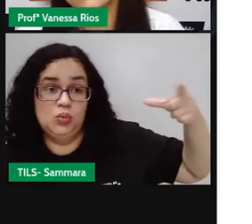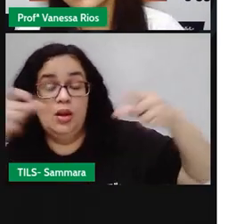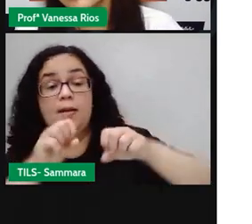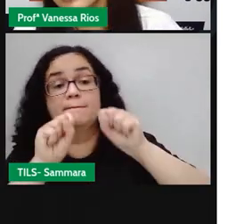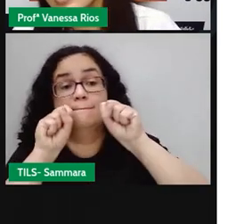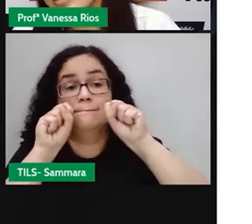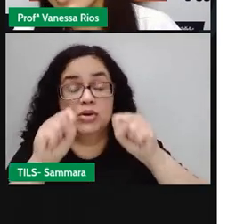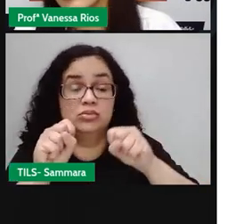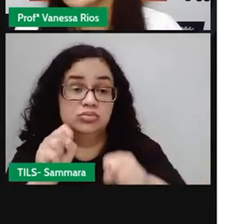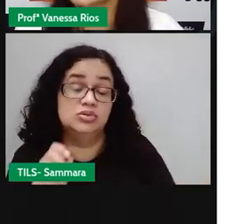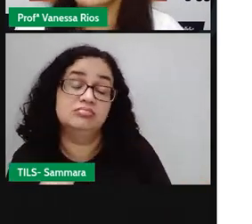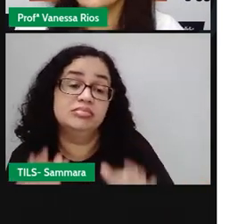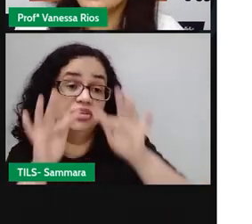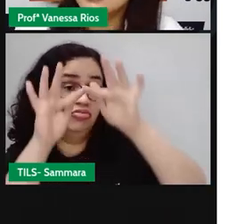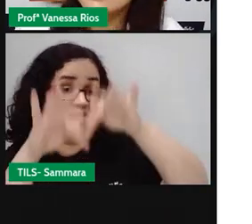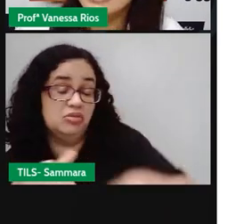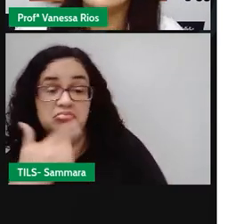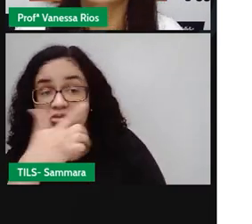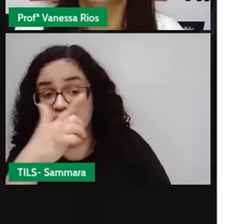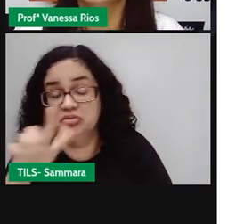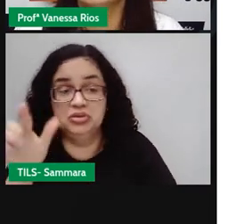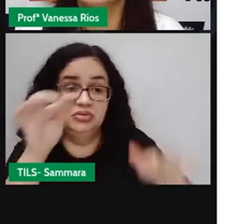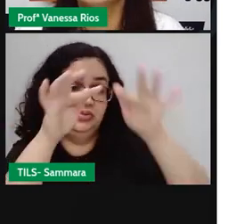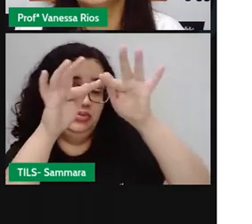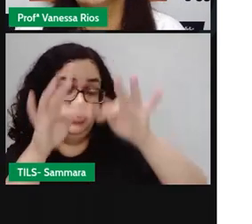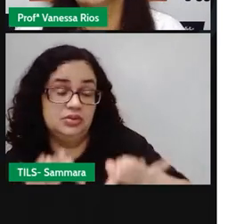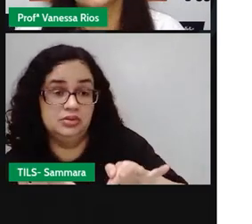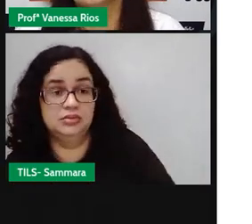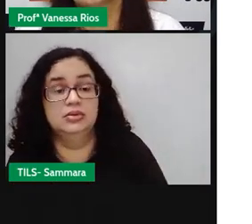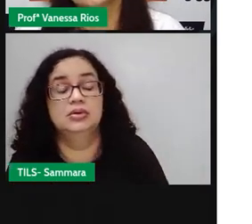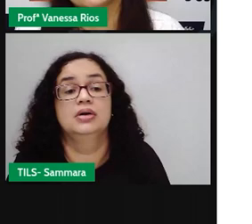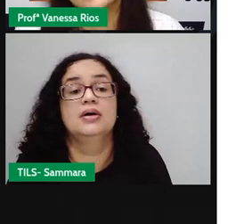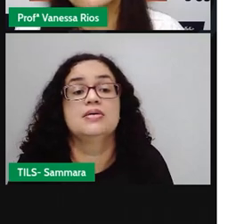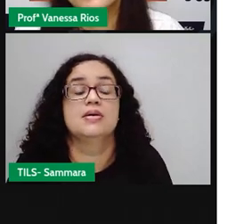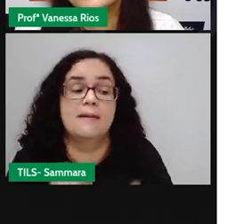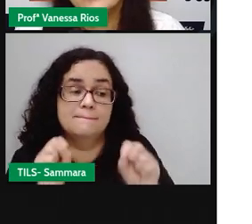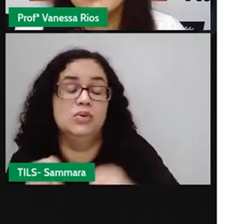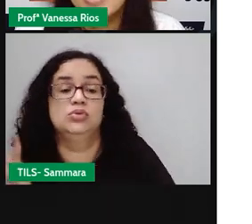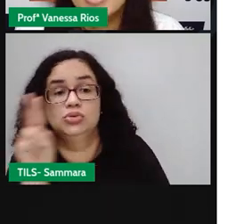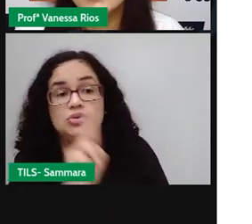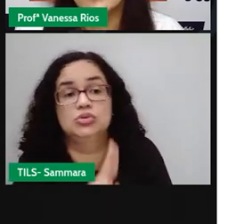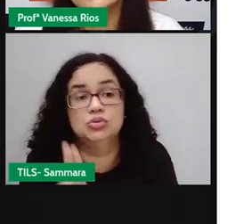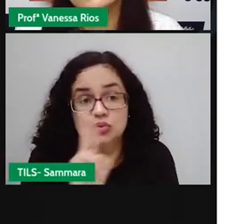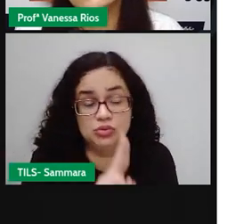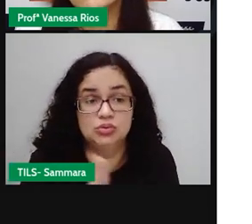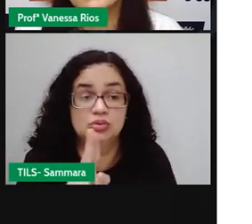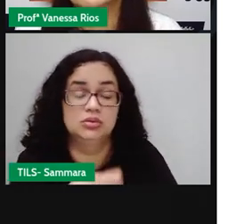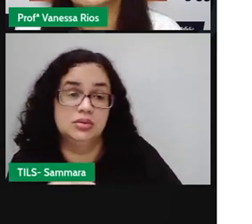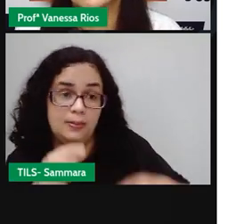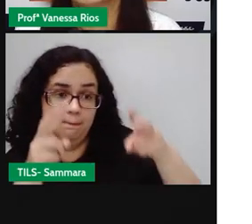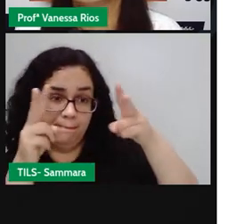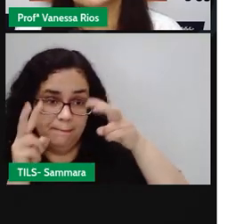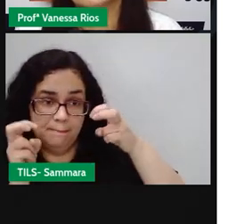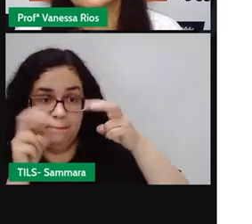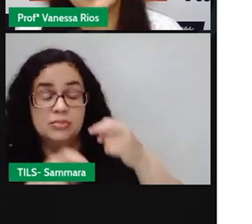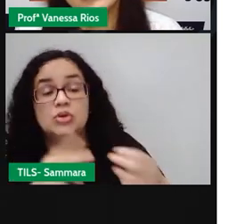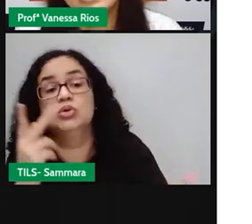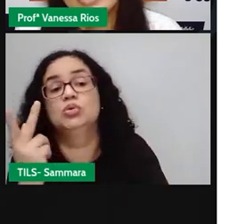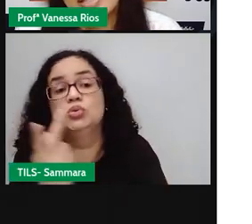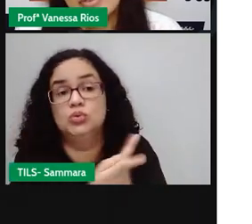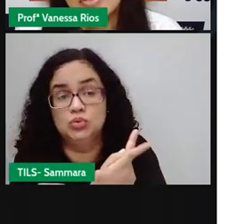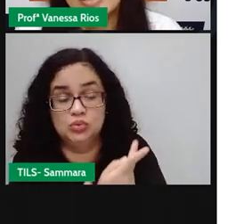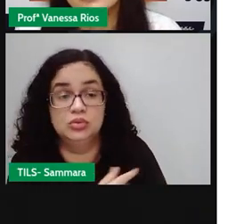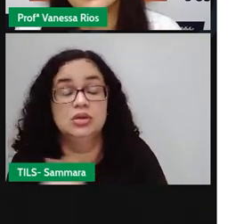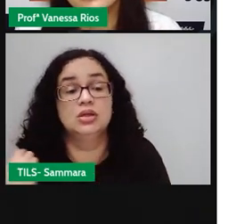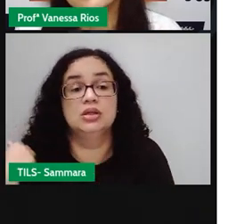pode ser finita ou infinita, e o quanto a gente pode utilizar e perceber as sequências numéricas acontecendo aí